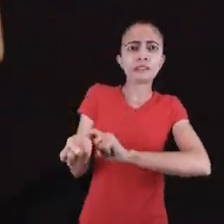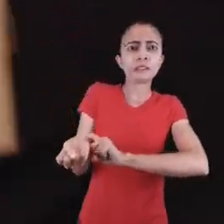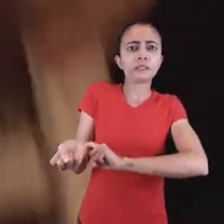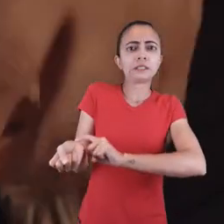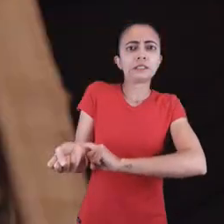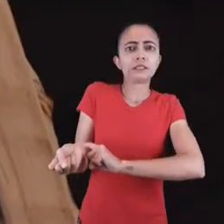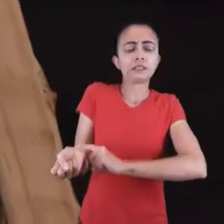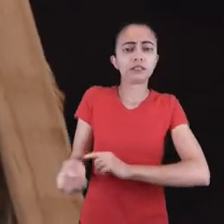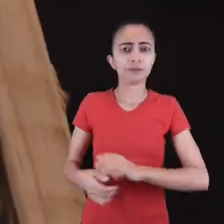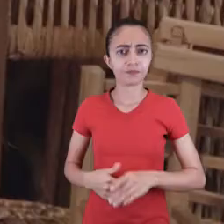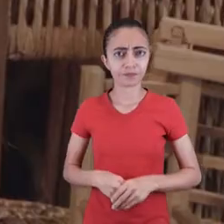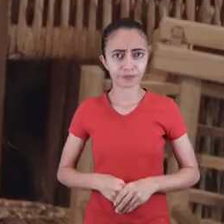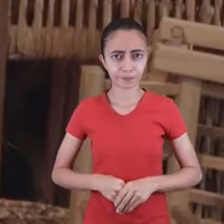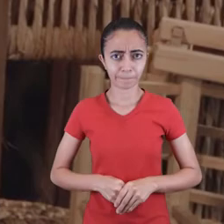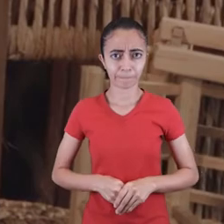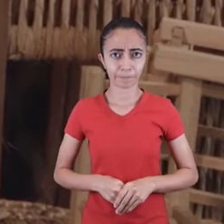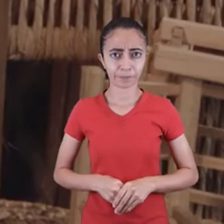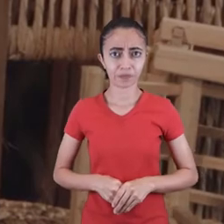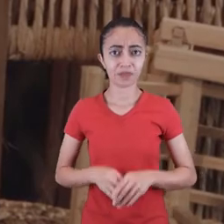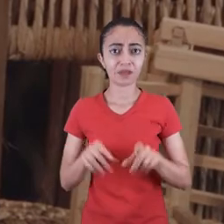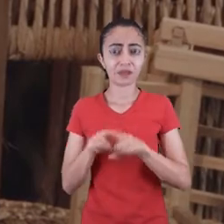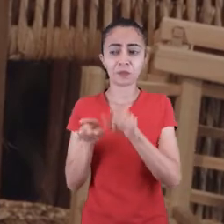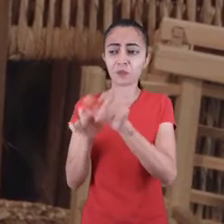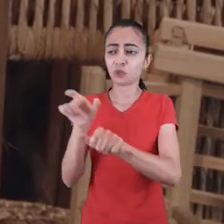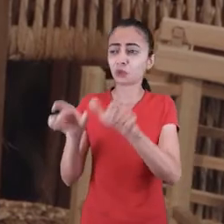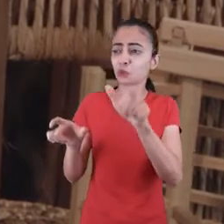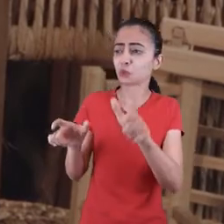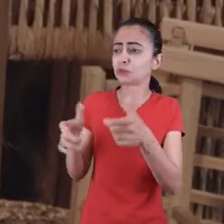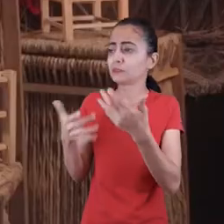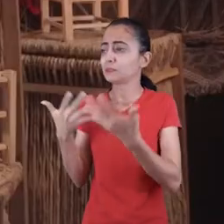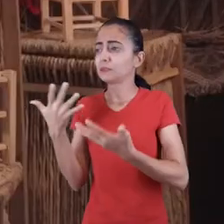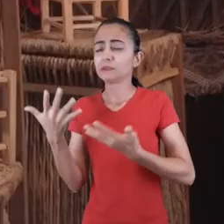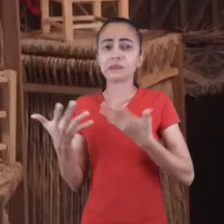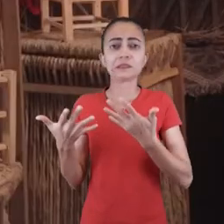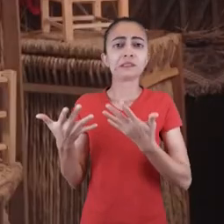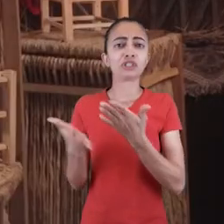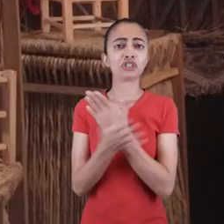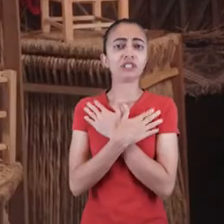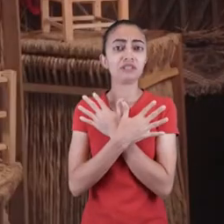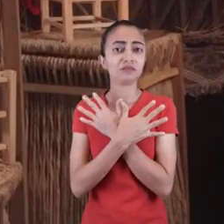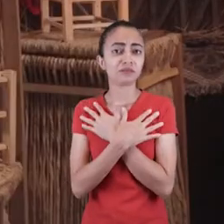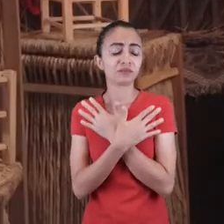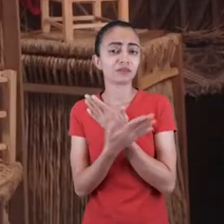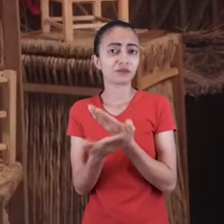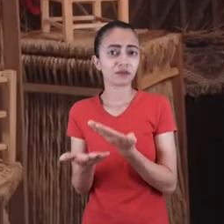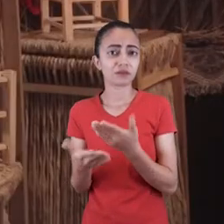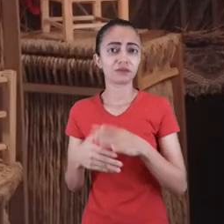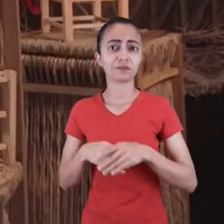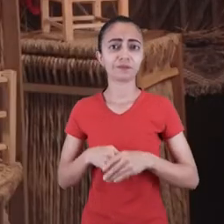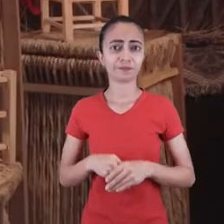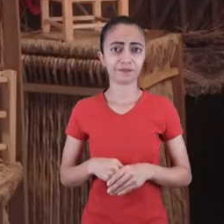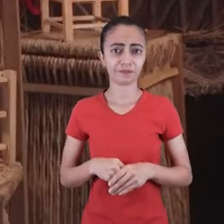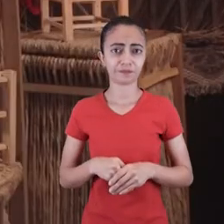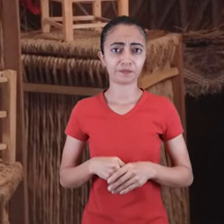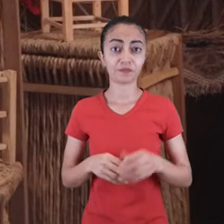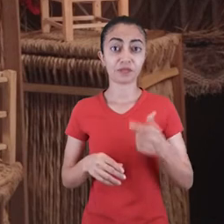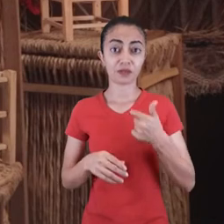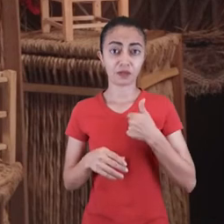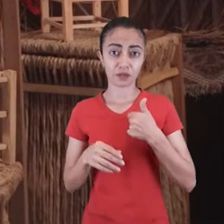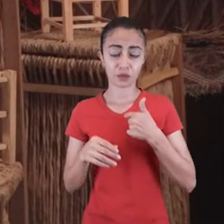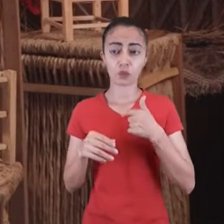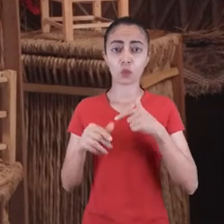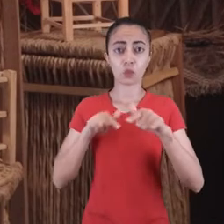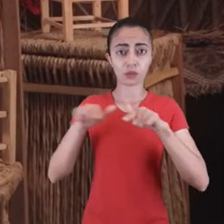nervoso, pessoas que não sabiam o que fazer, desempregado. E eu, com